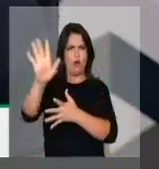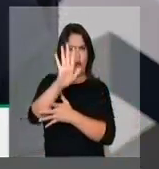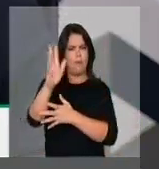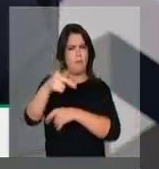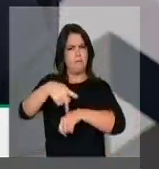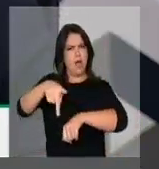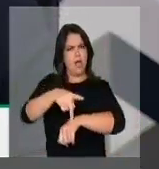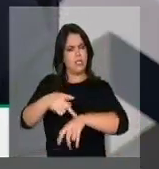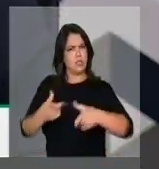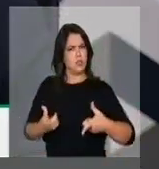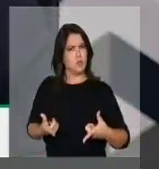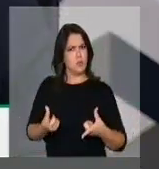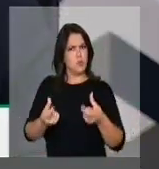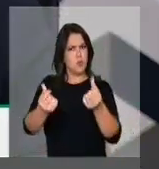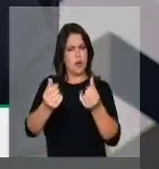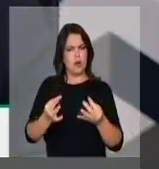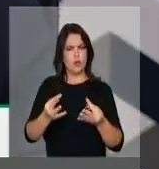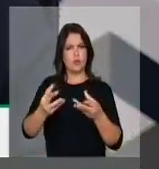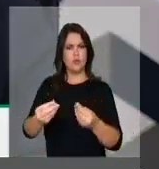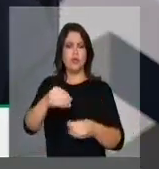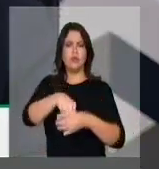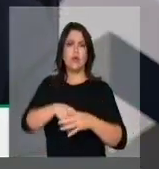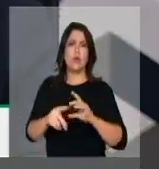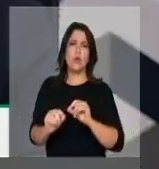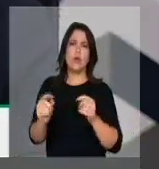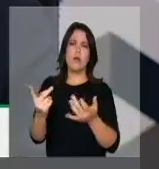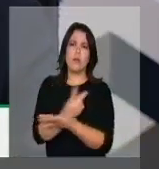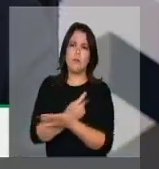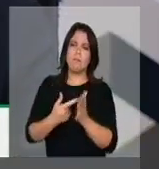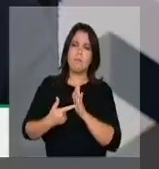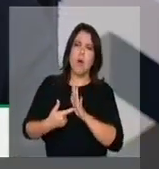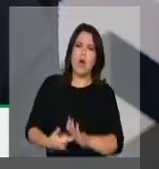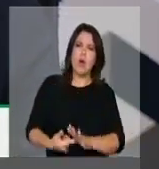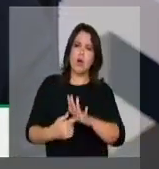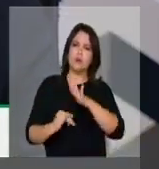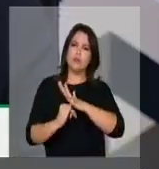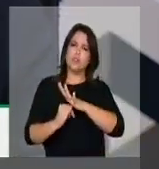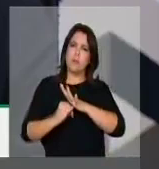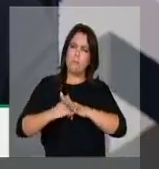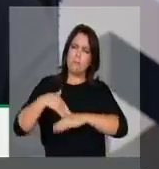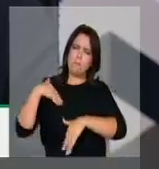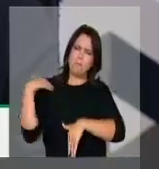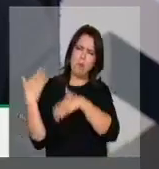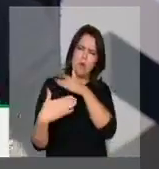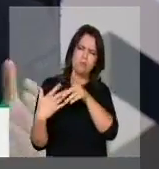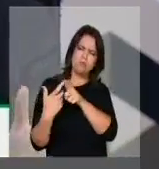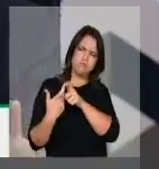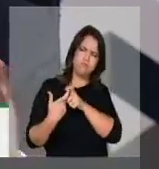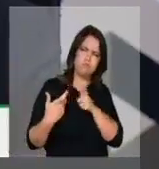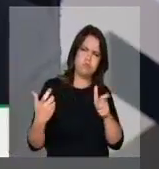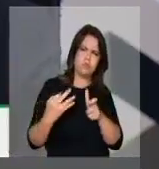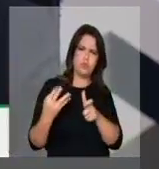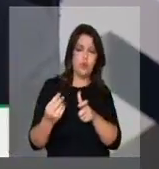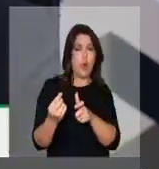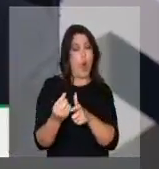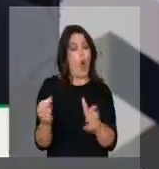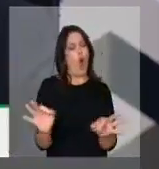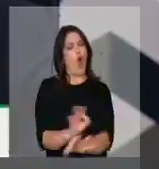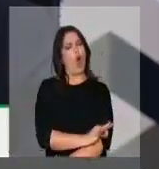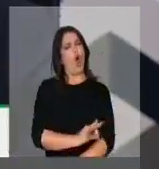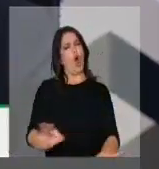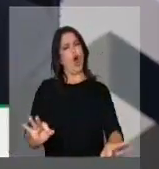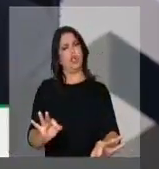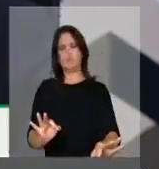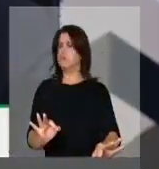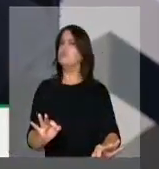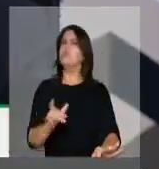consequência, das potências mundiais, com desenhos institucionais os mais evoluídos possíveis. Não é o paraíso, eu